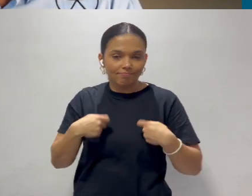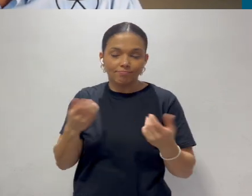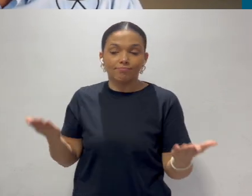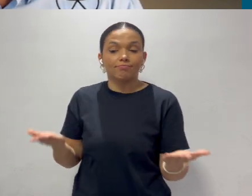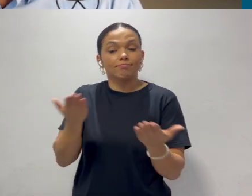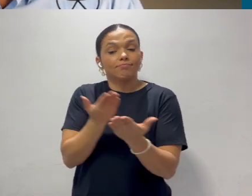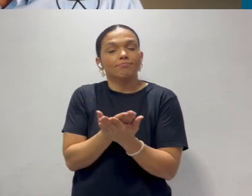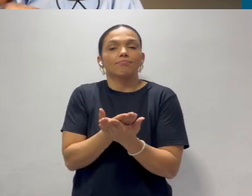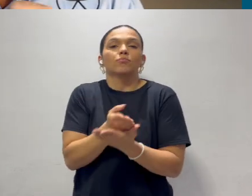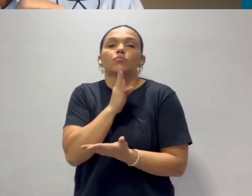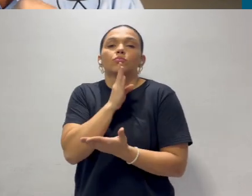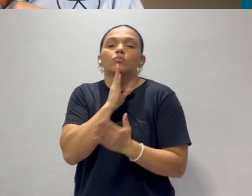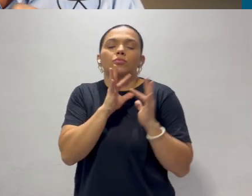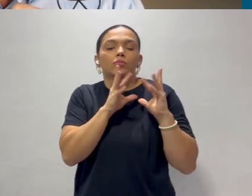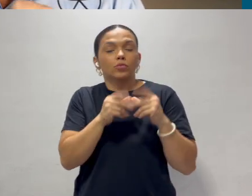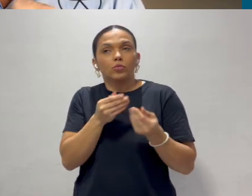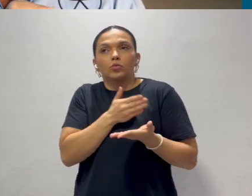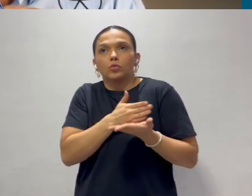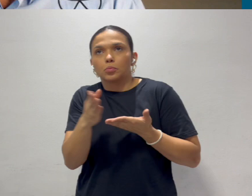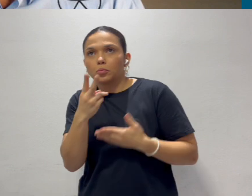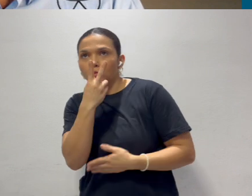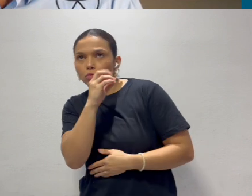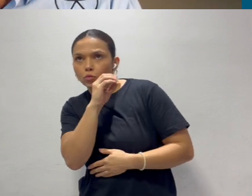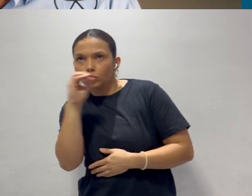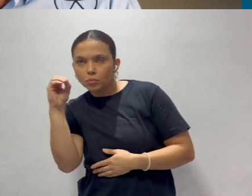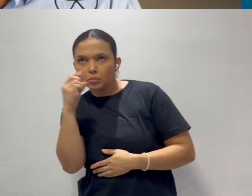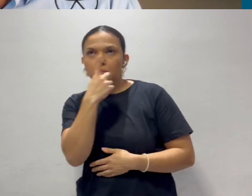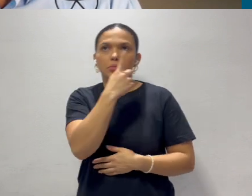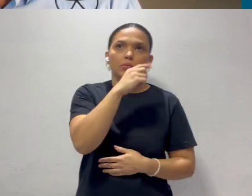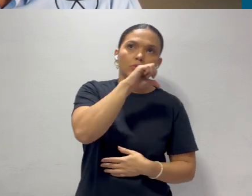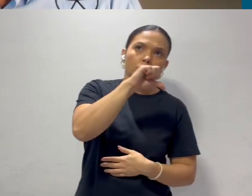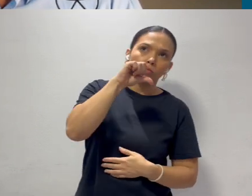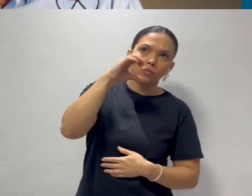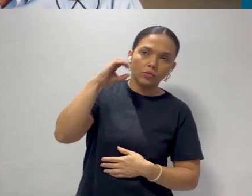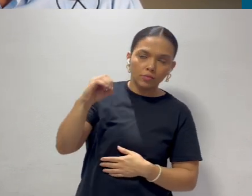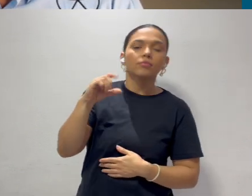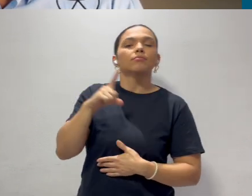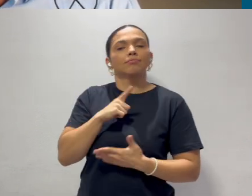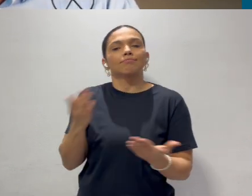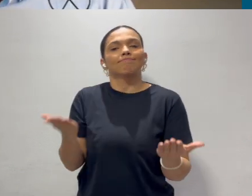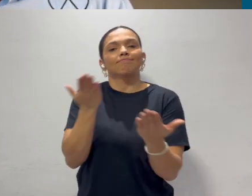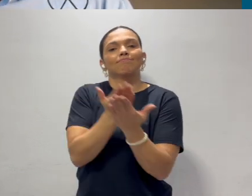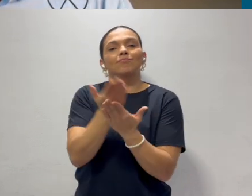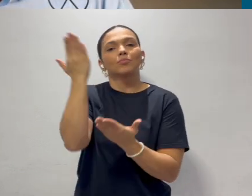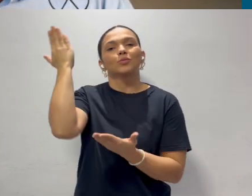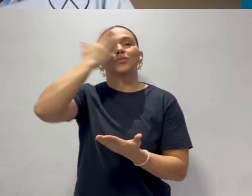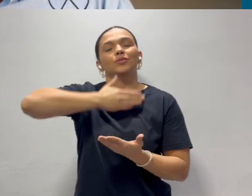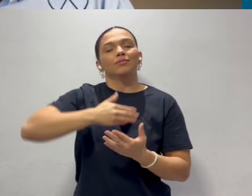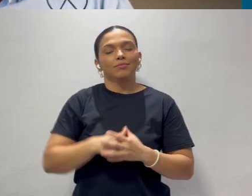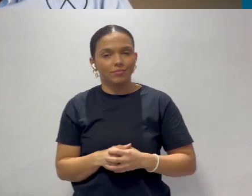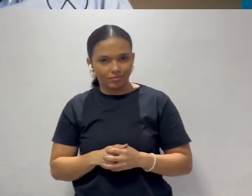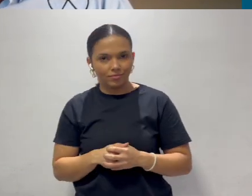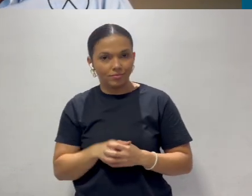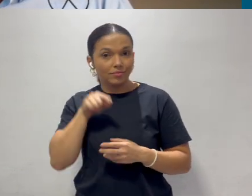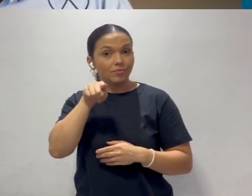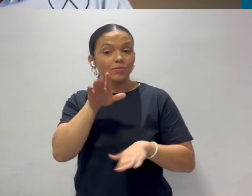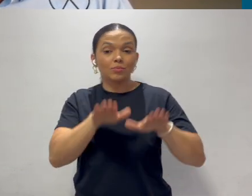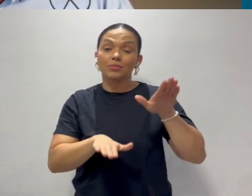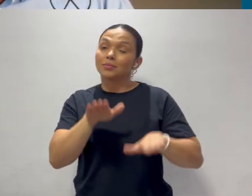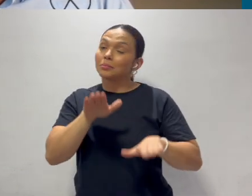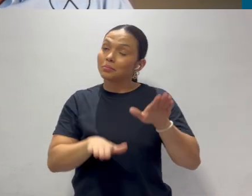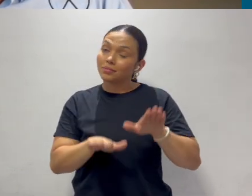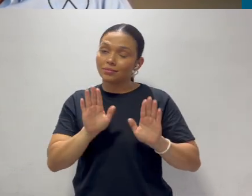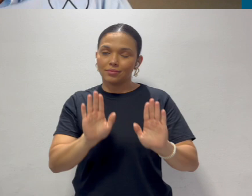precisa startar essa deficiência. Startou em 2000, em 1990, foi aqui. Eu tenho como comprovar, então